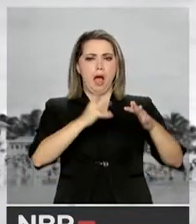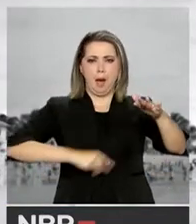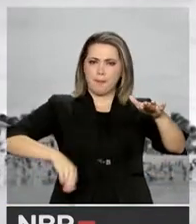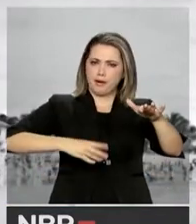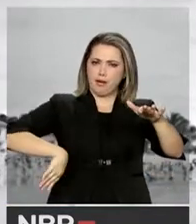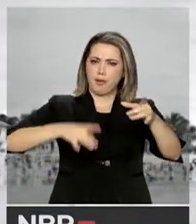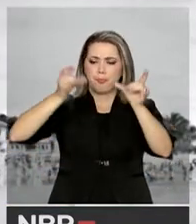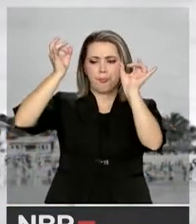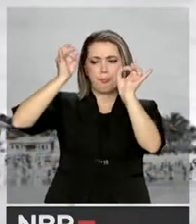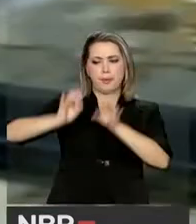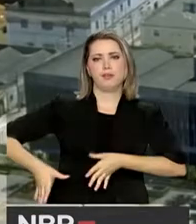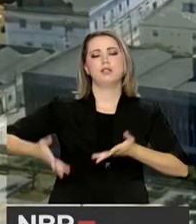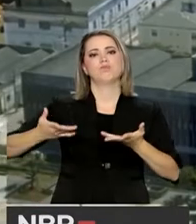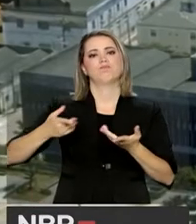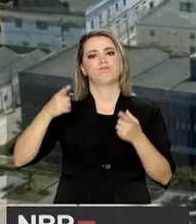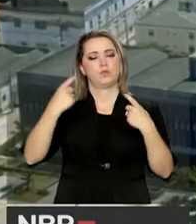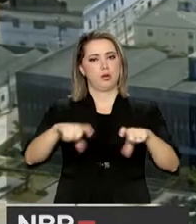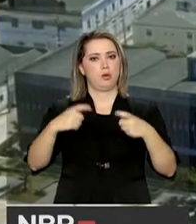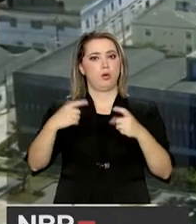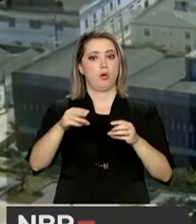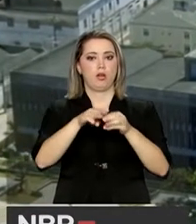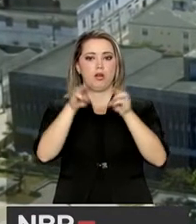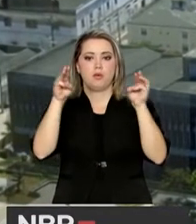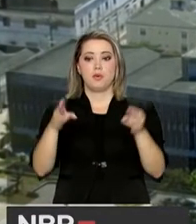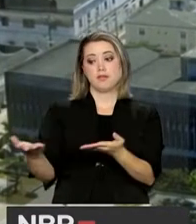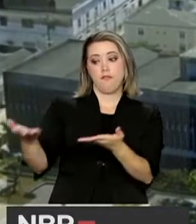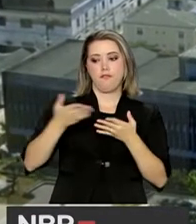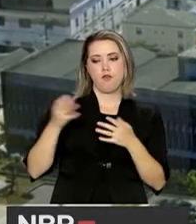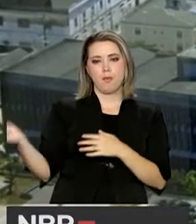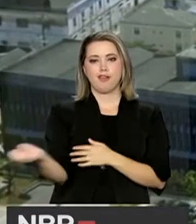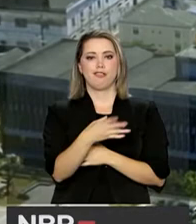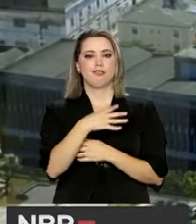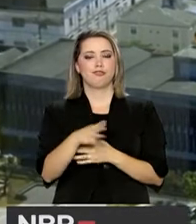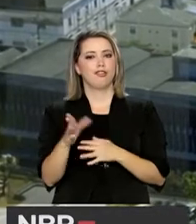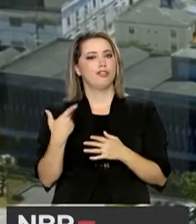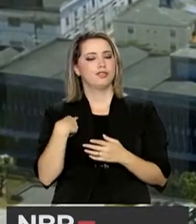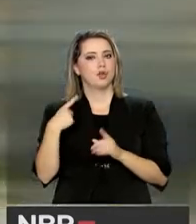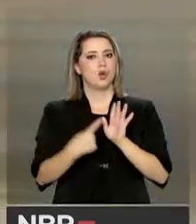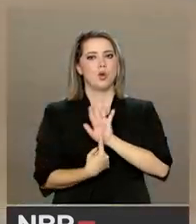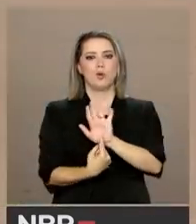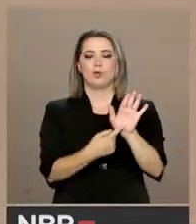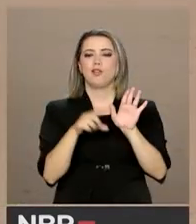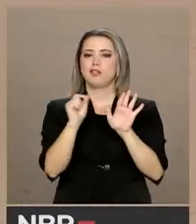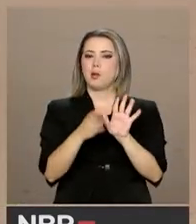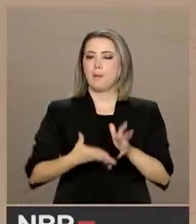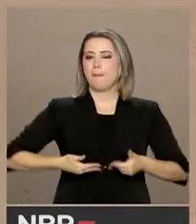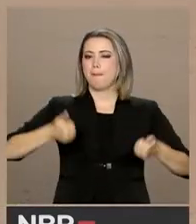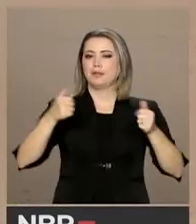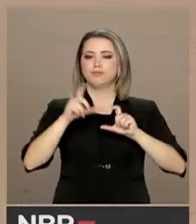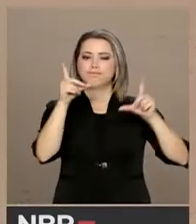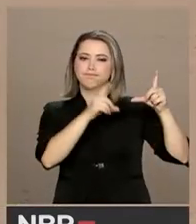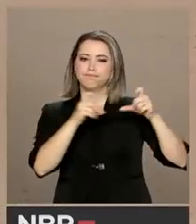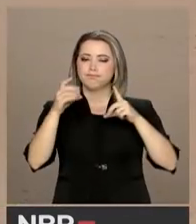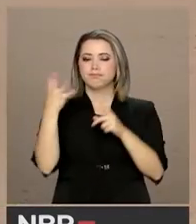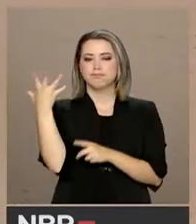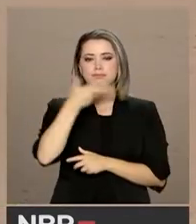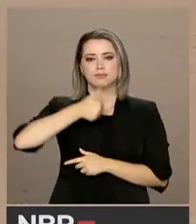abandono. O Centro Dragão do Mar veio para revitalizar a praia, considerada um dos cartões postais de Fortaleza.